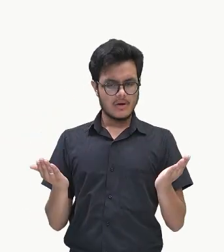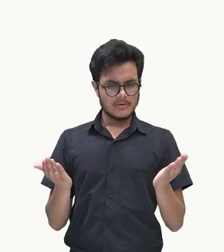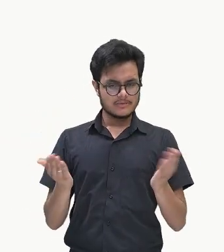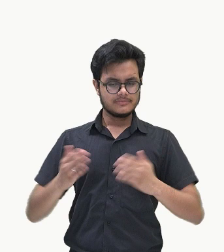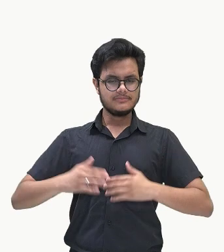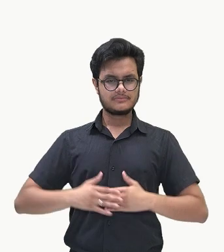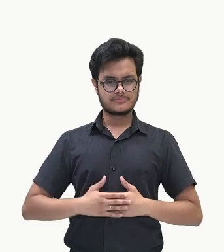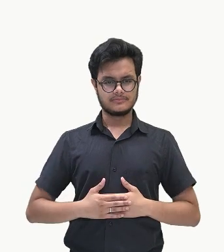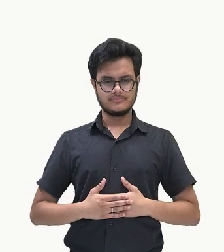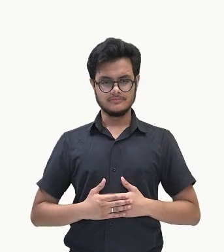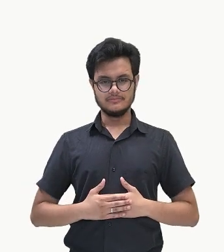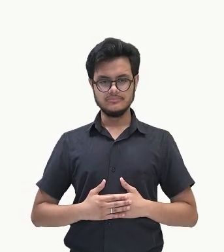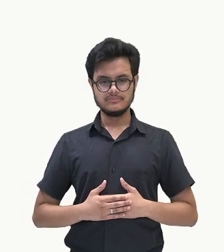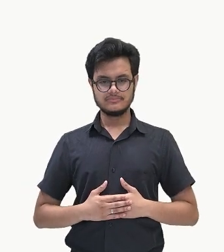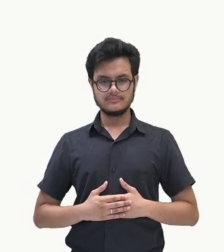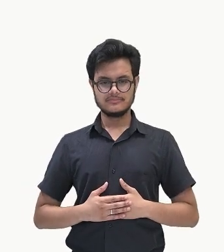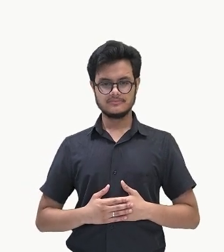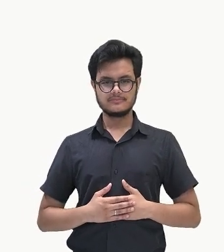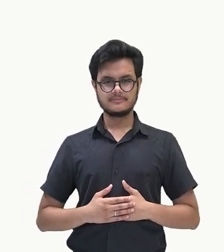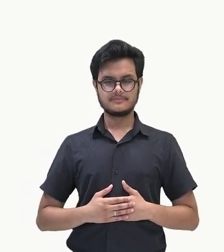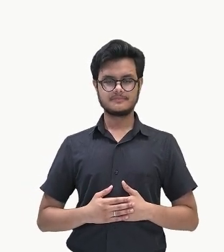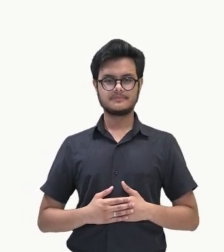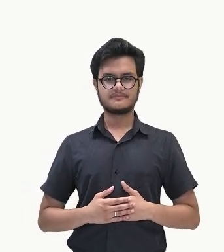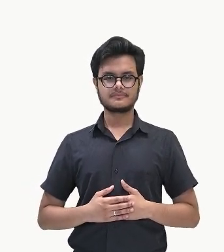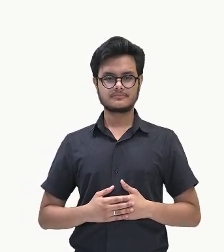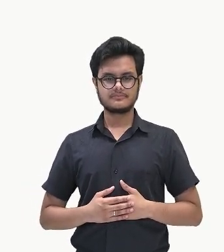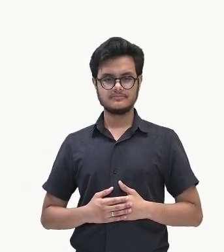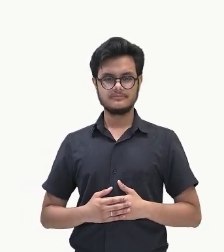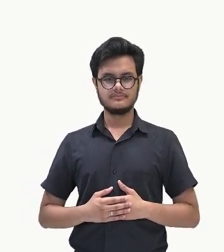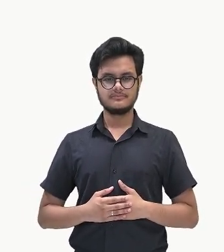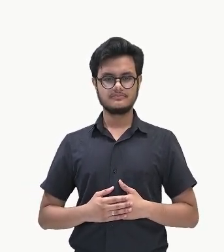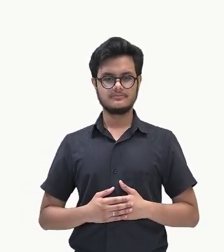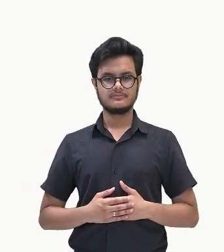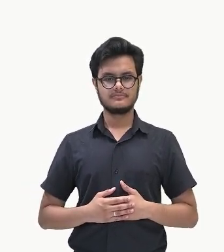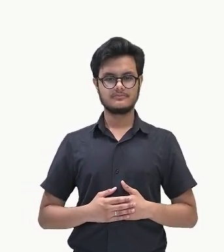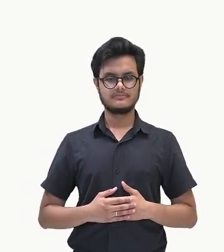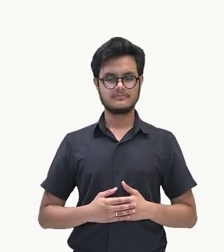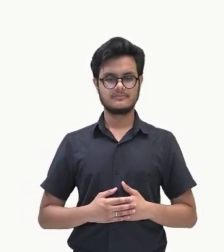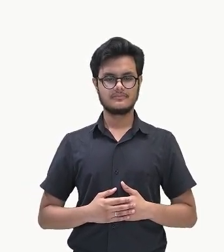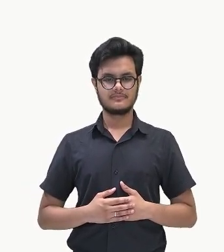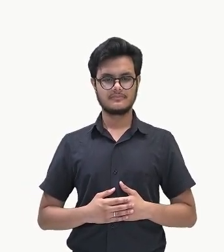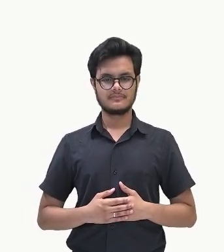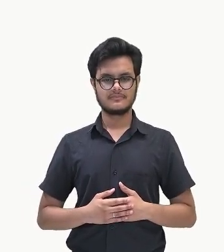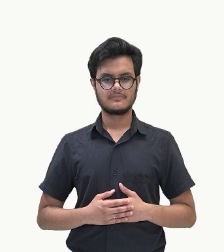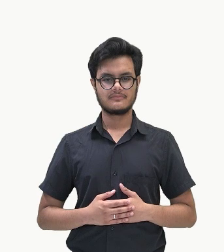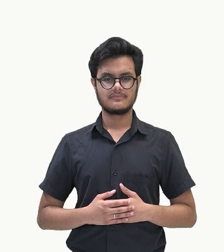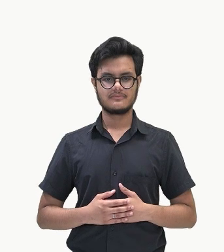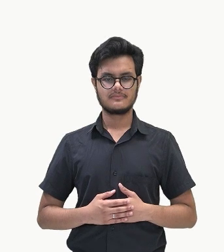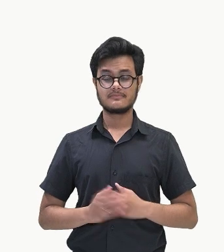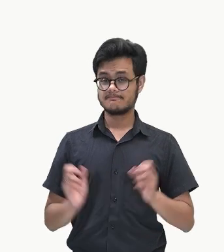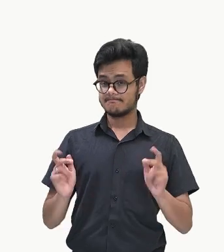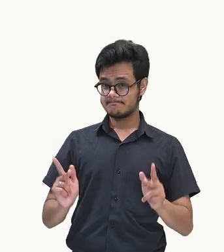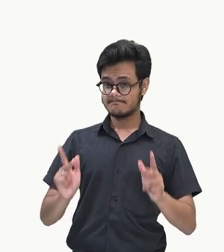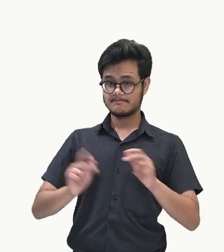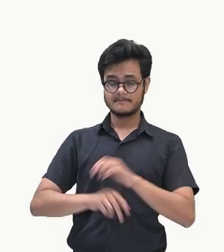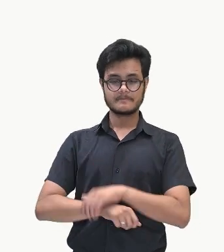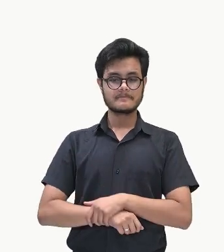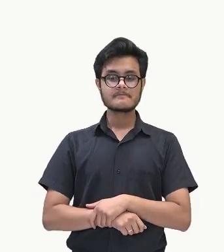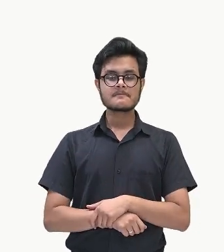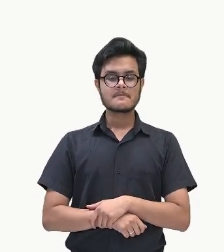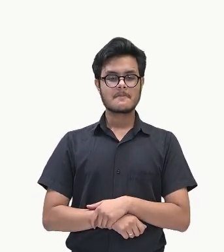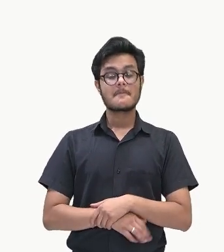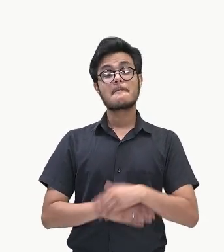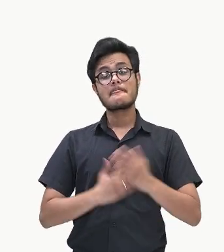Recapitulando, se possuem os índices iguais, certo? O meu